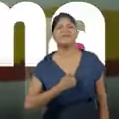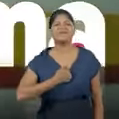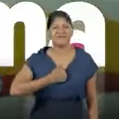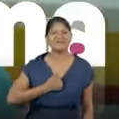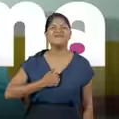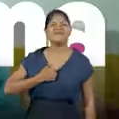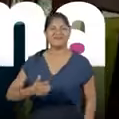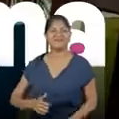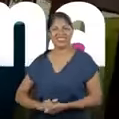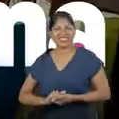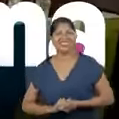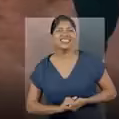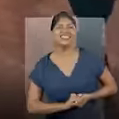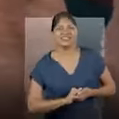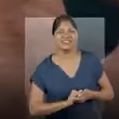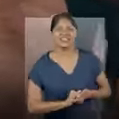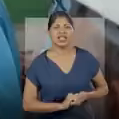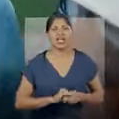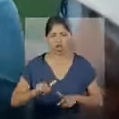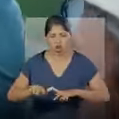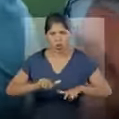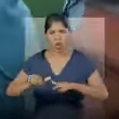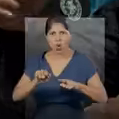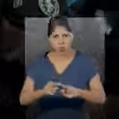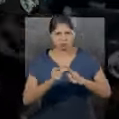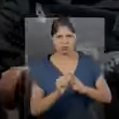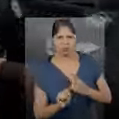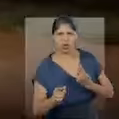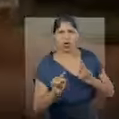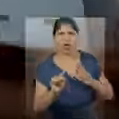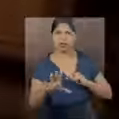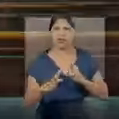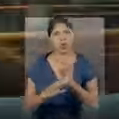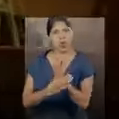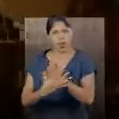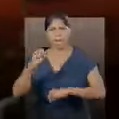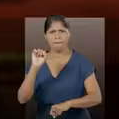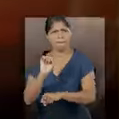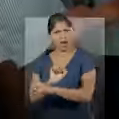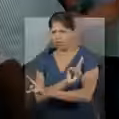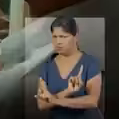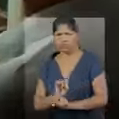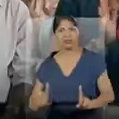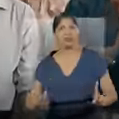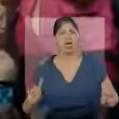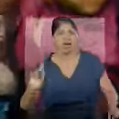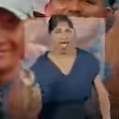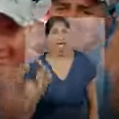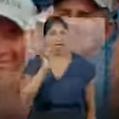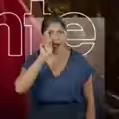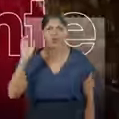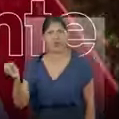nossa autoestima. O passo é largo, é seguro e não pode parar. É o